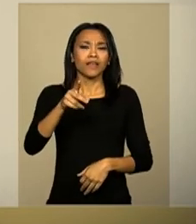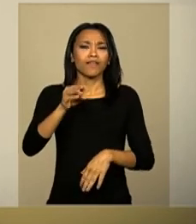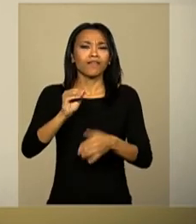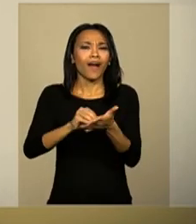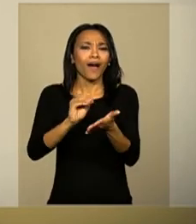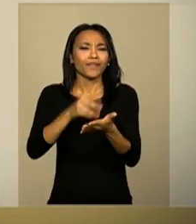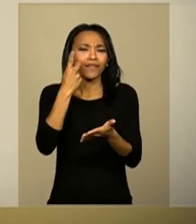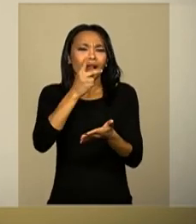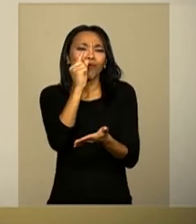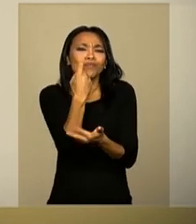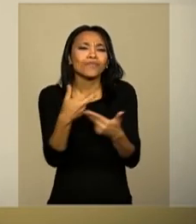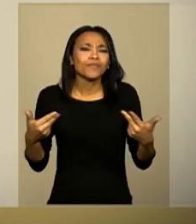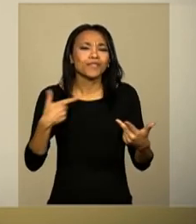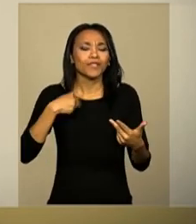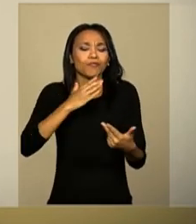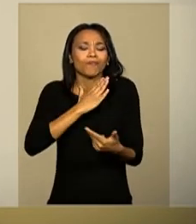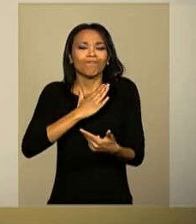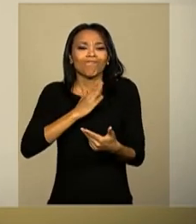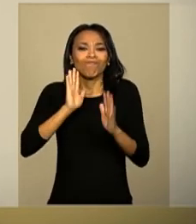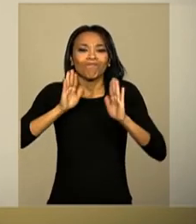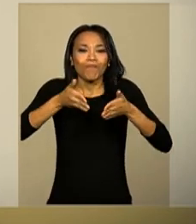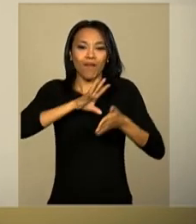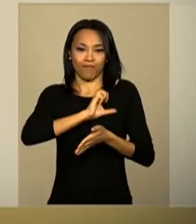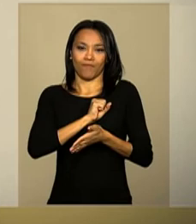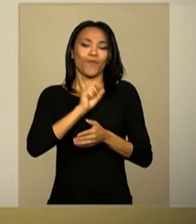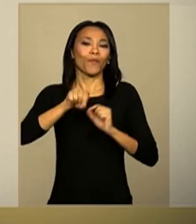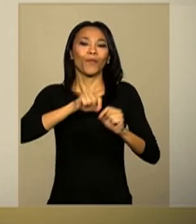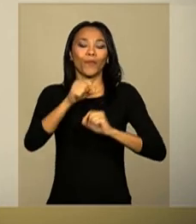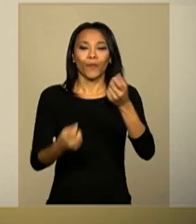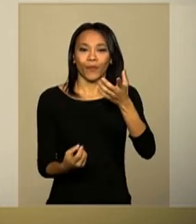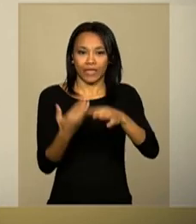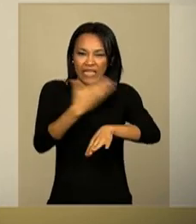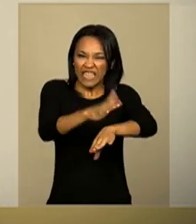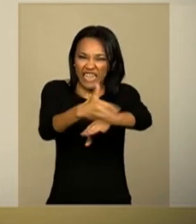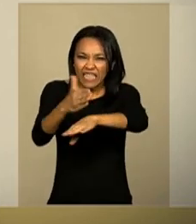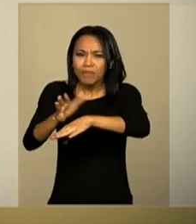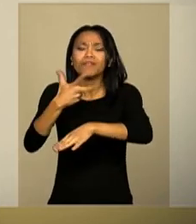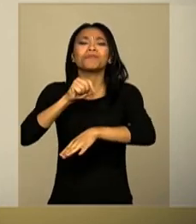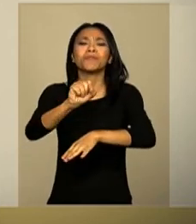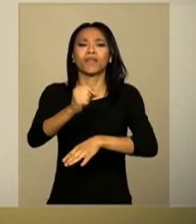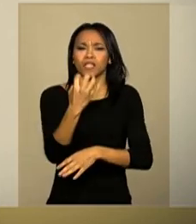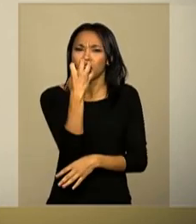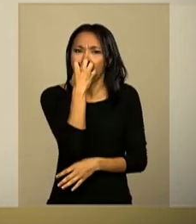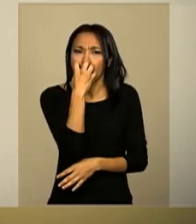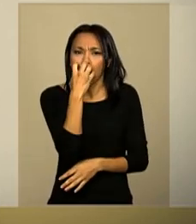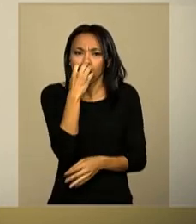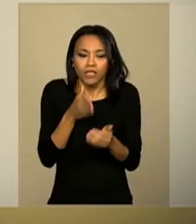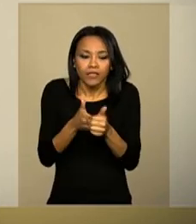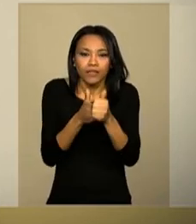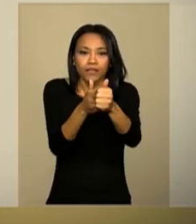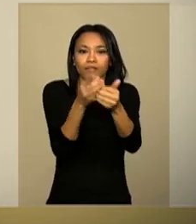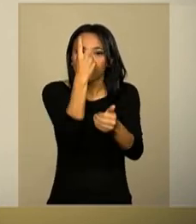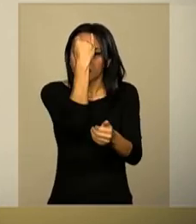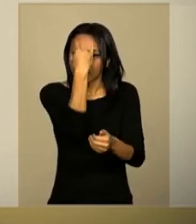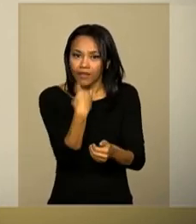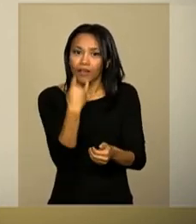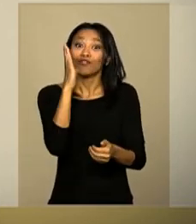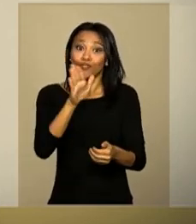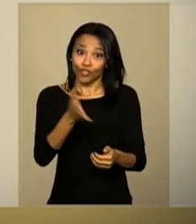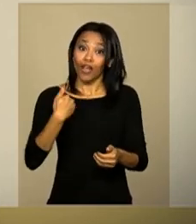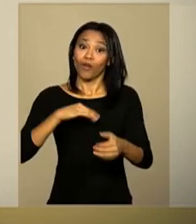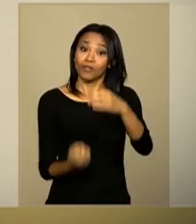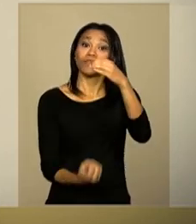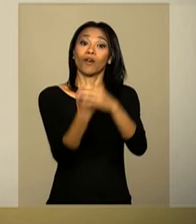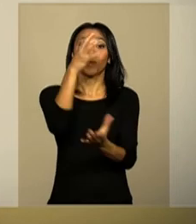falar de uma ação pela qual o tem muito carinho é a criação e o treinamento de cães-guia nós já inauguramos um